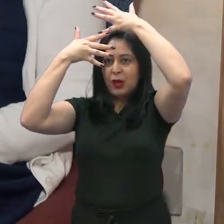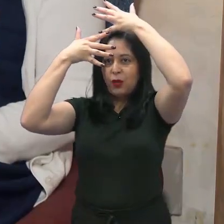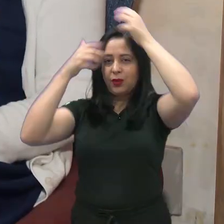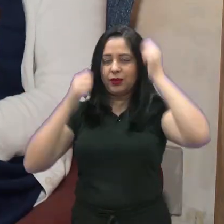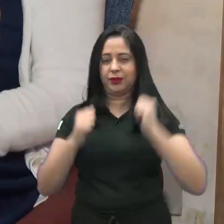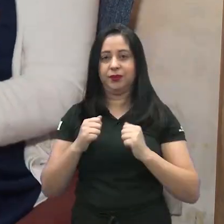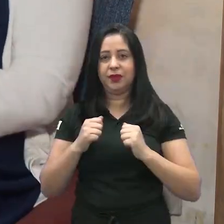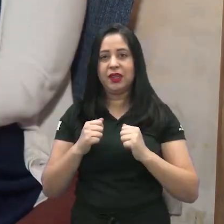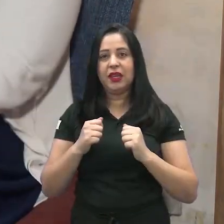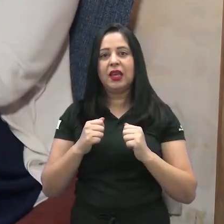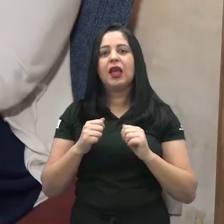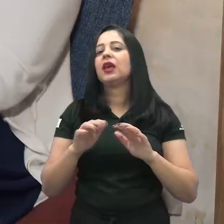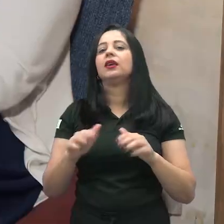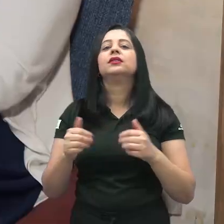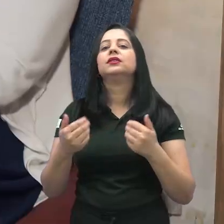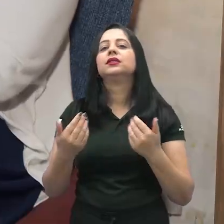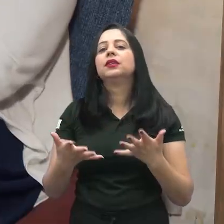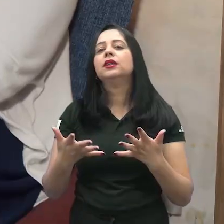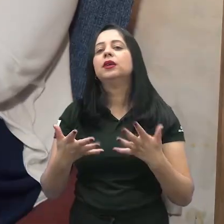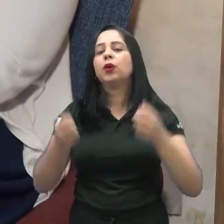espelho? É uma parte, né?